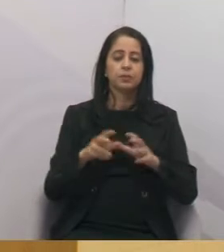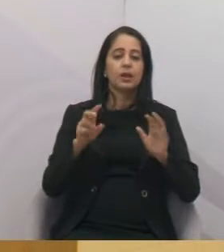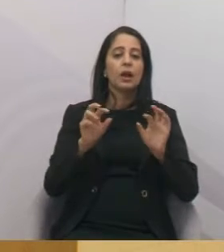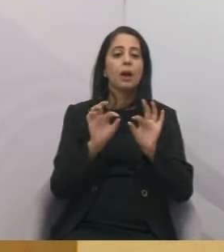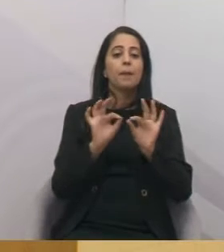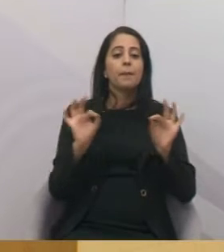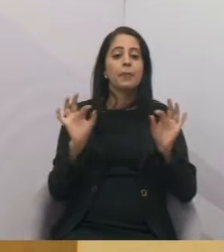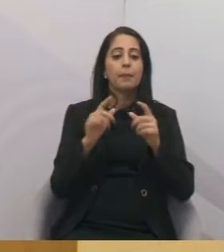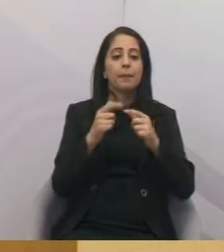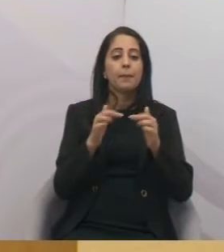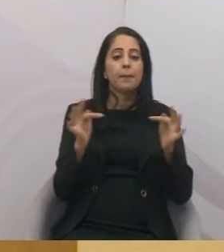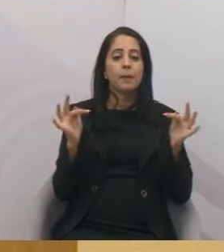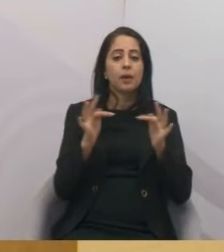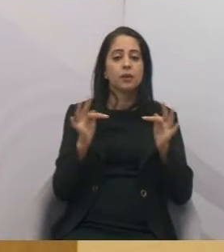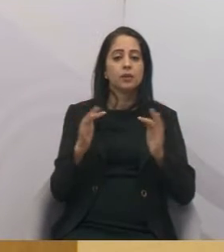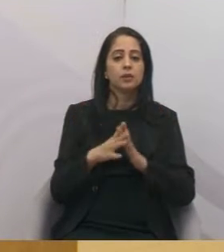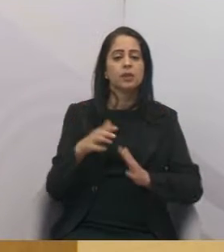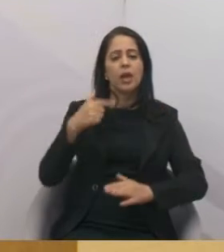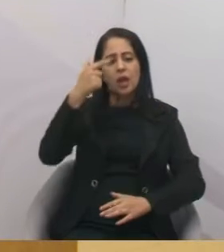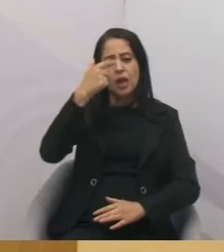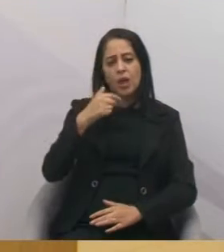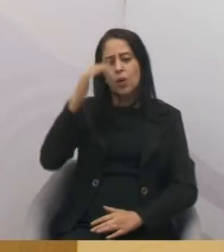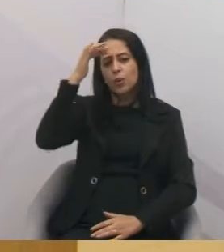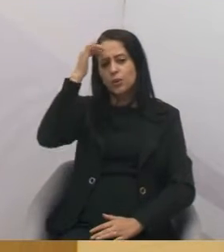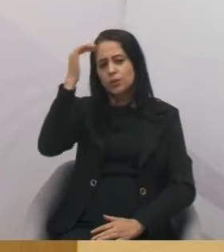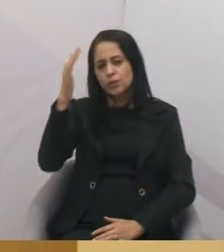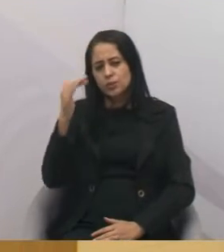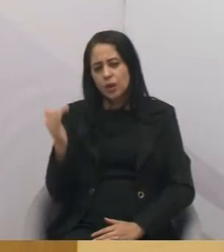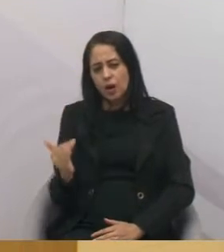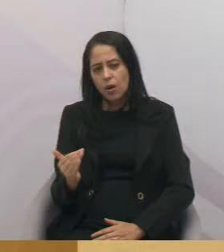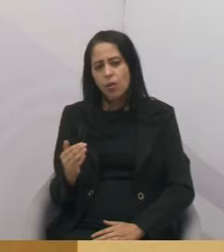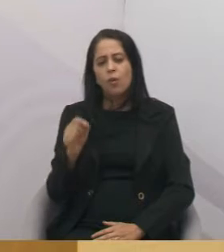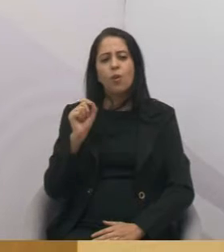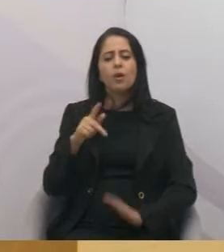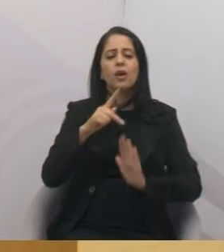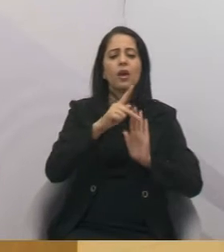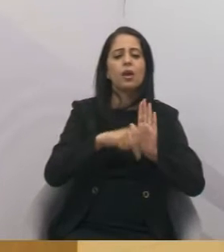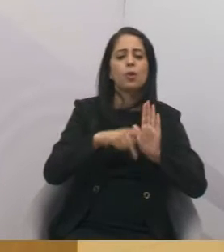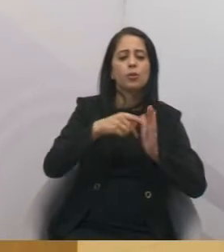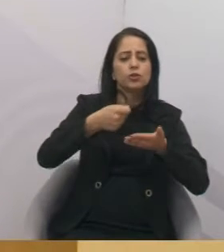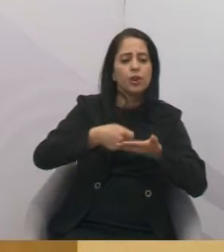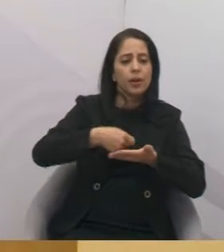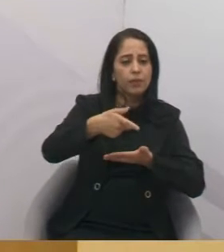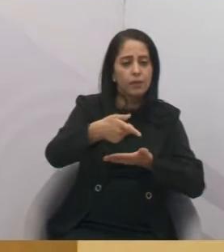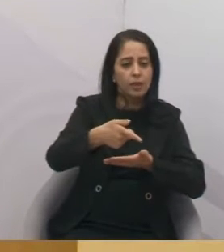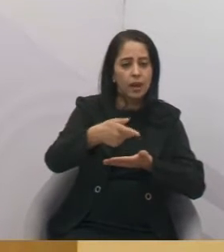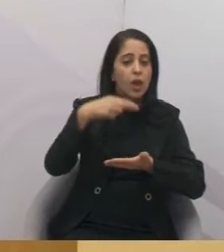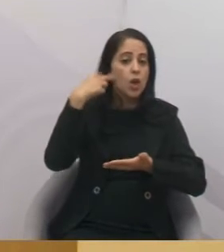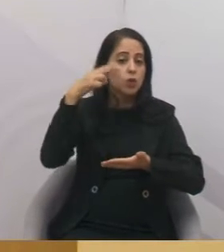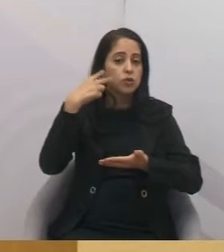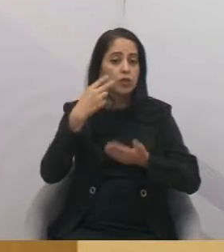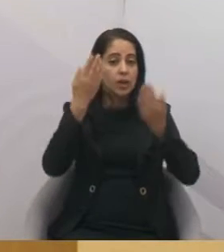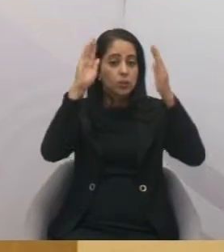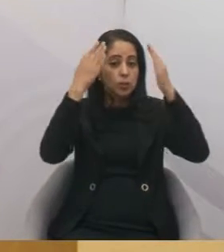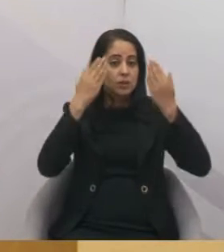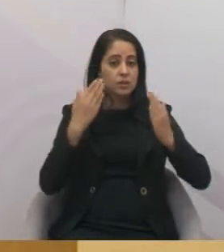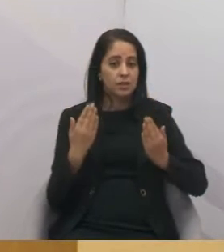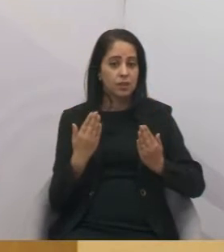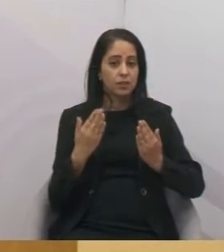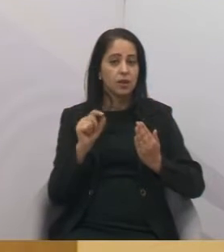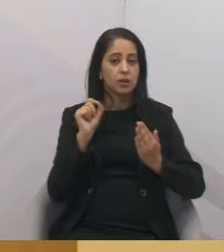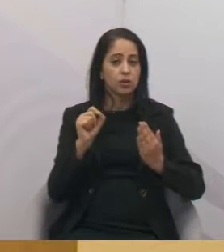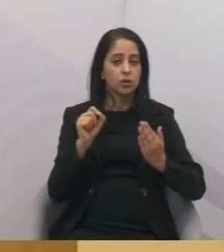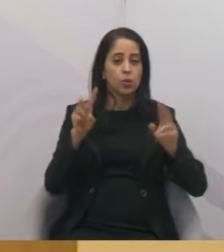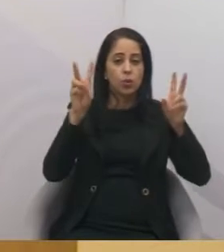Mensagem. Tenho a honra de submeter à análise dessa Igreja Casa Legislativa o incluso projeto de lei que